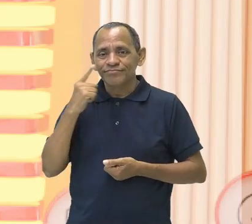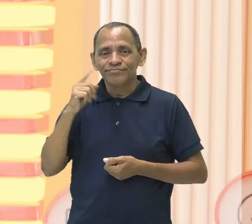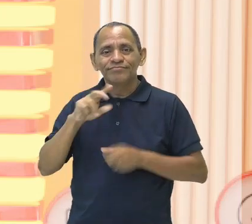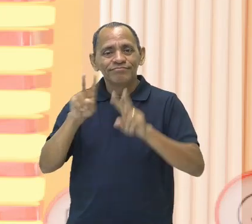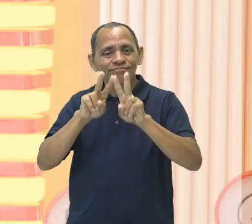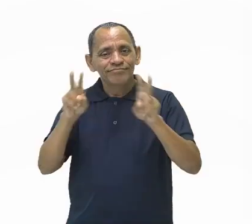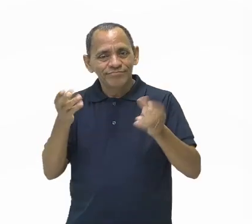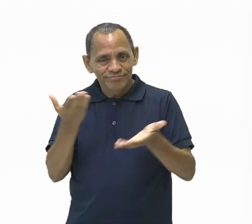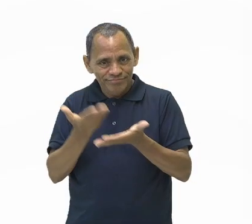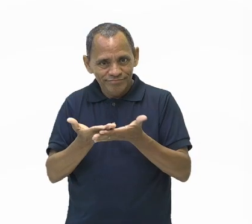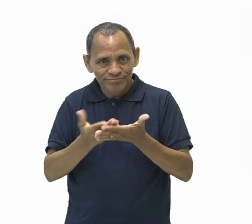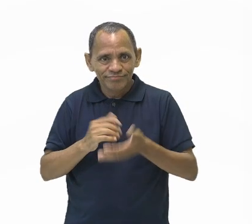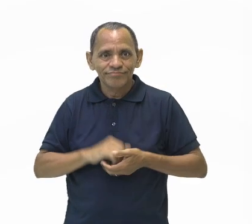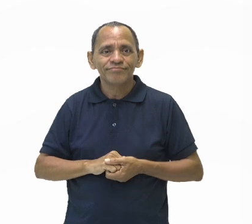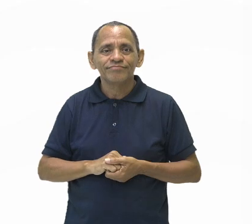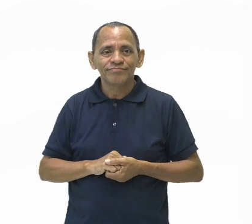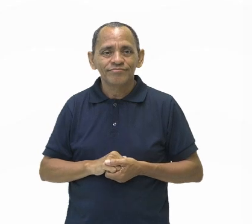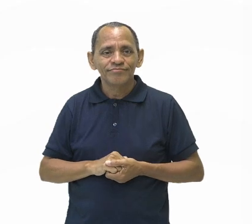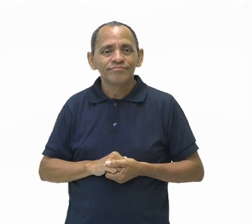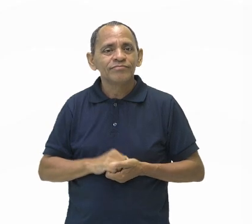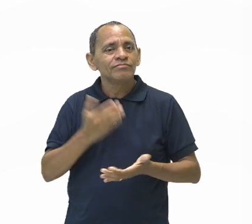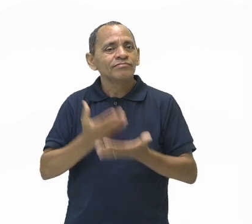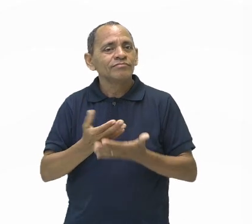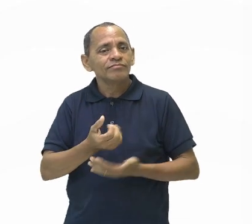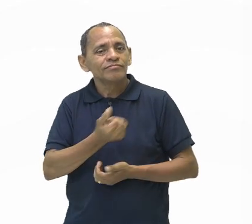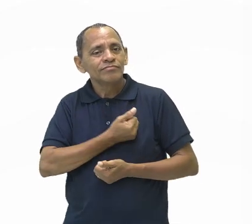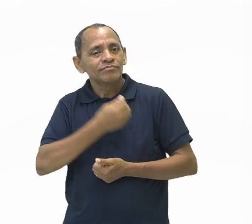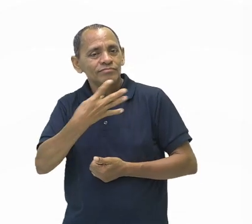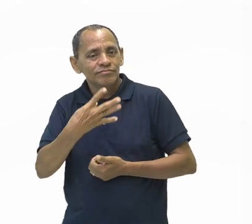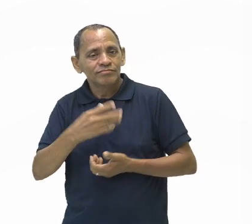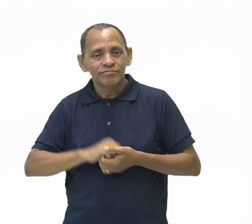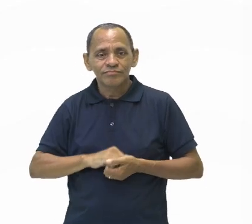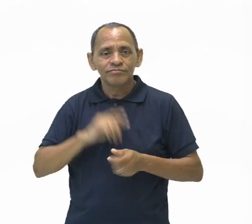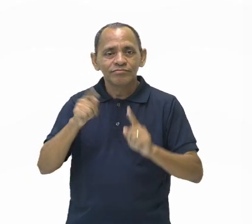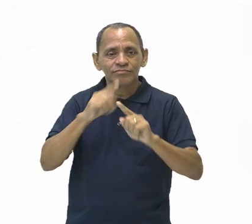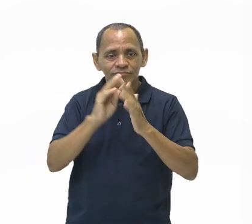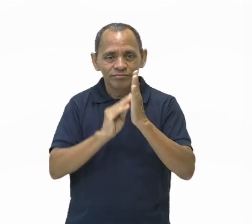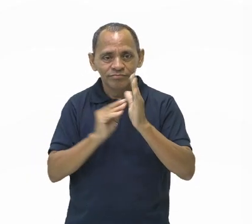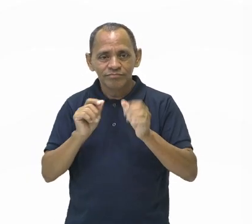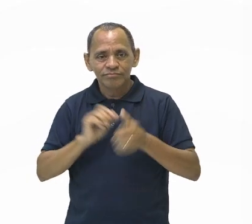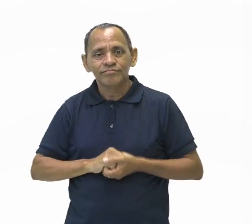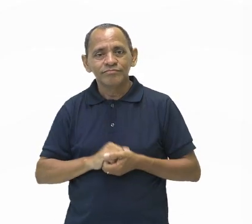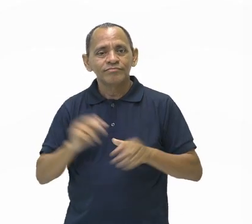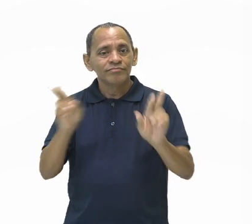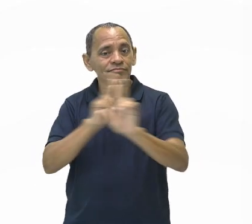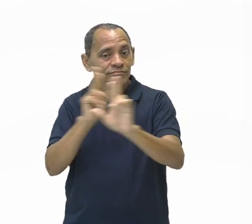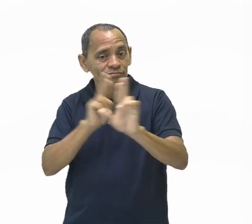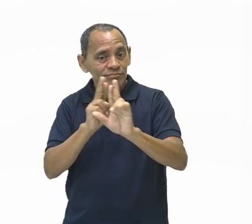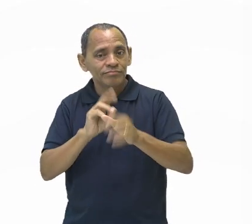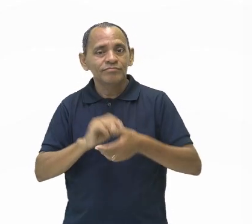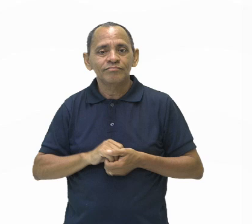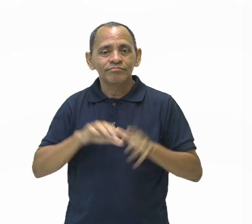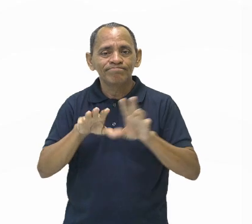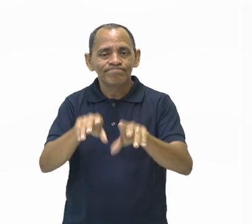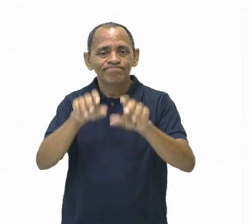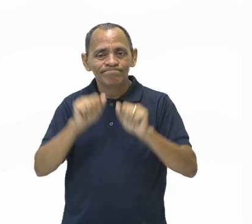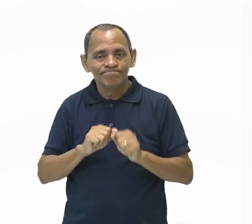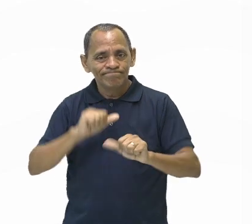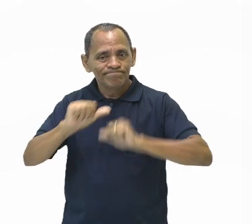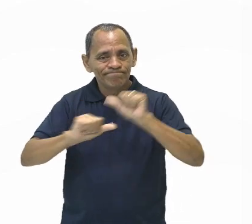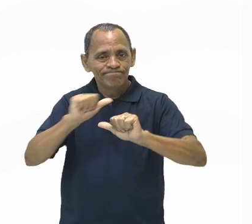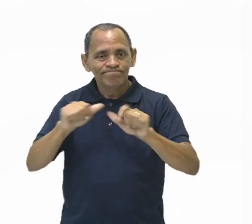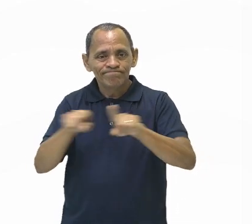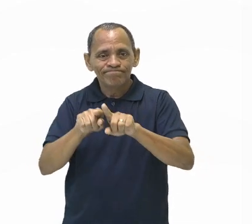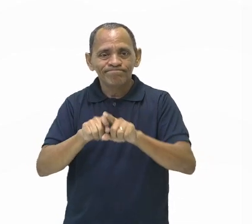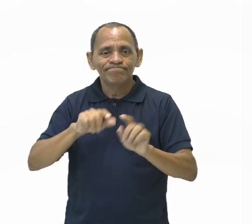da nossa aula. A aula de número 4 tem como objeto de conhecimento relações de apropriação